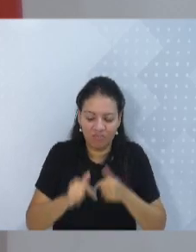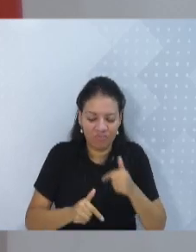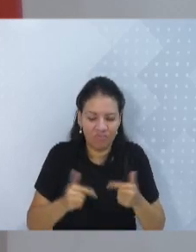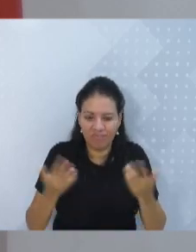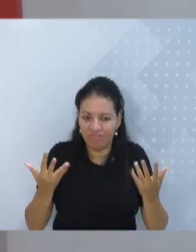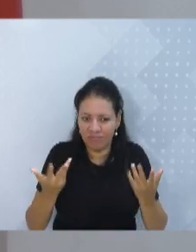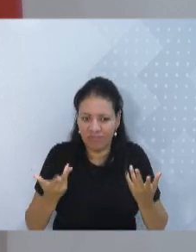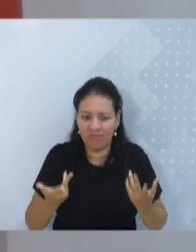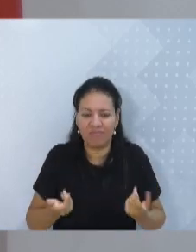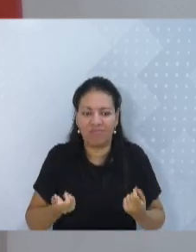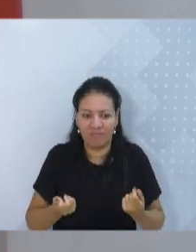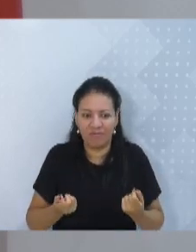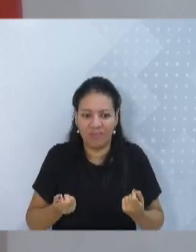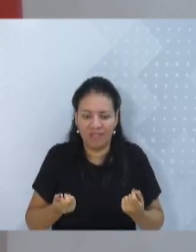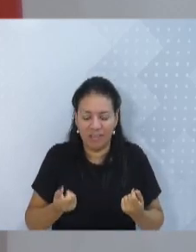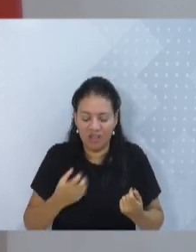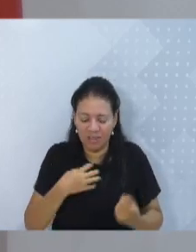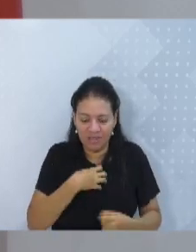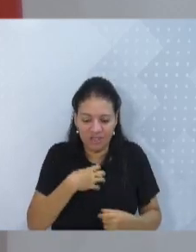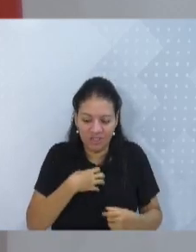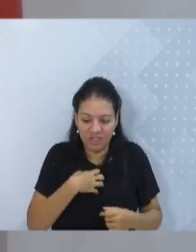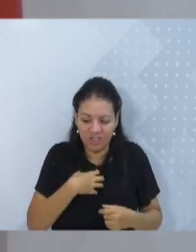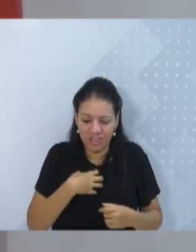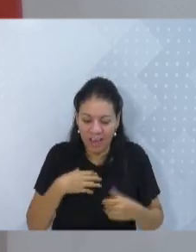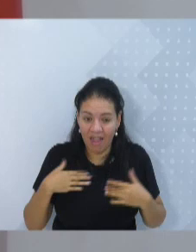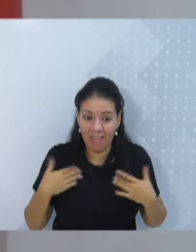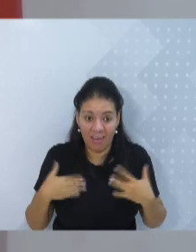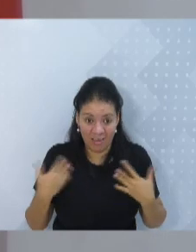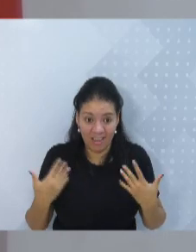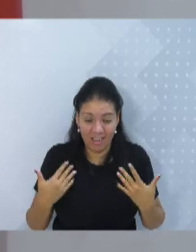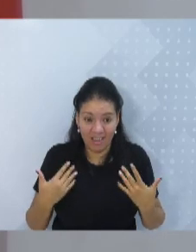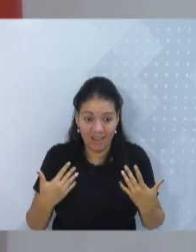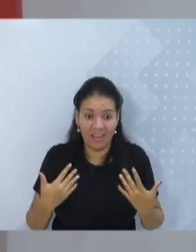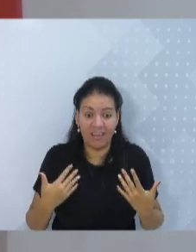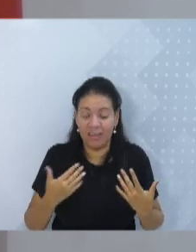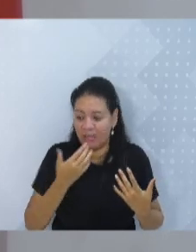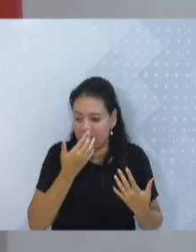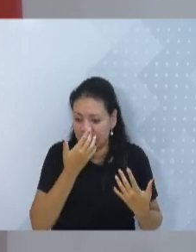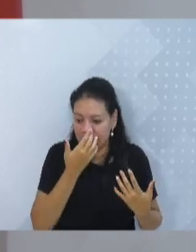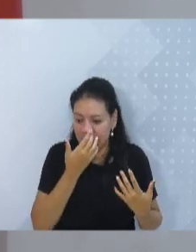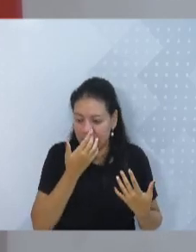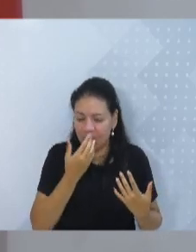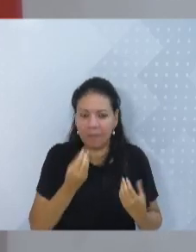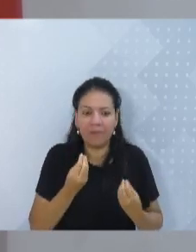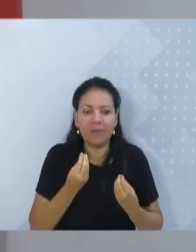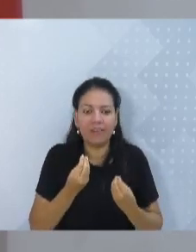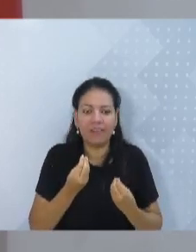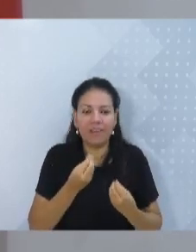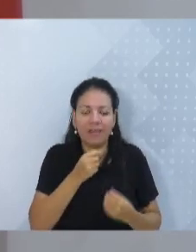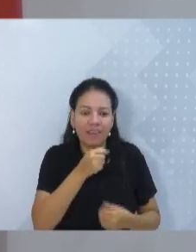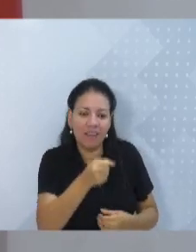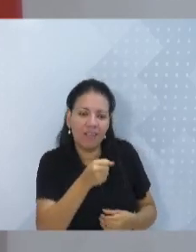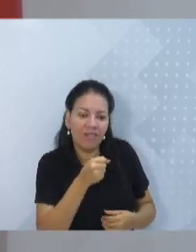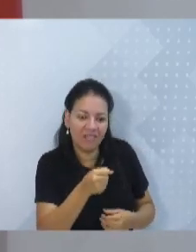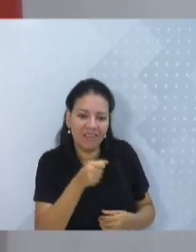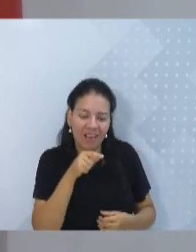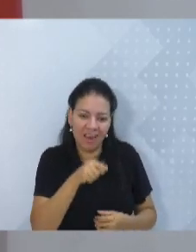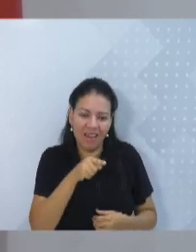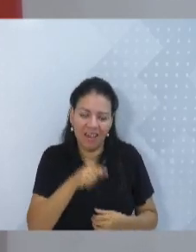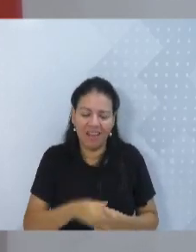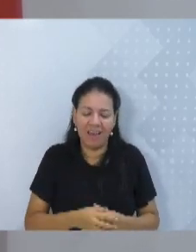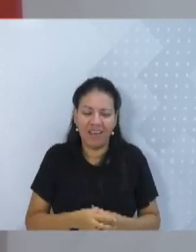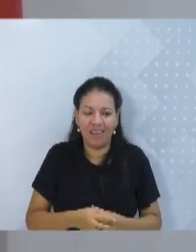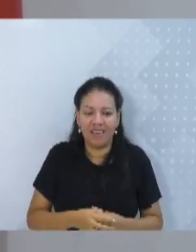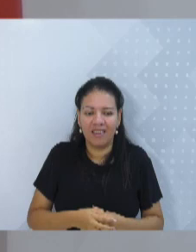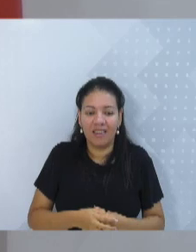eu tive alegria de prestar algumas de dar algumas entrevistas a Tamara às vezes